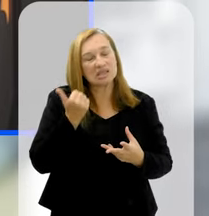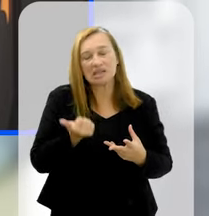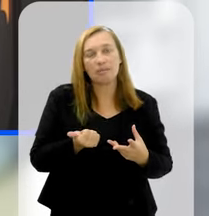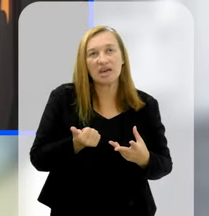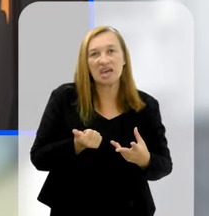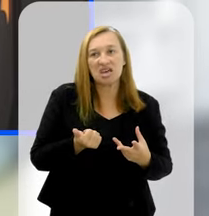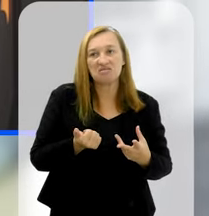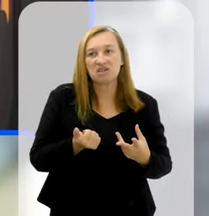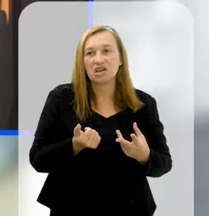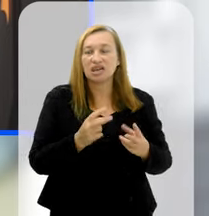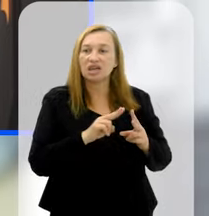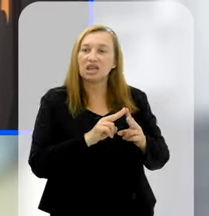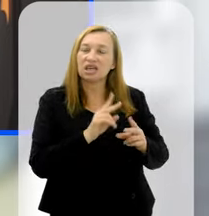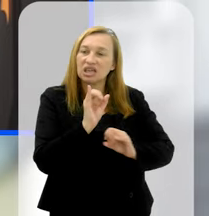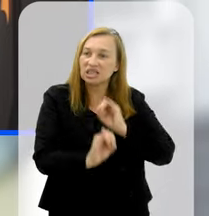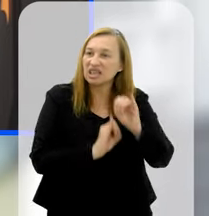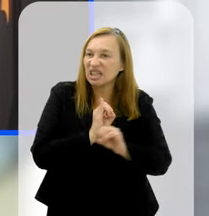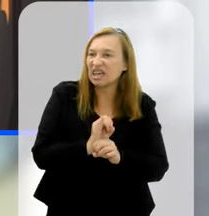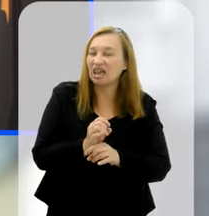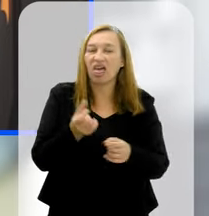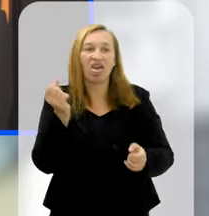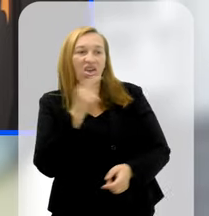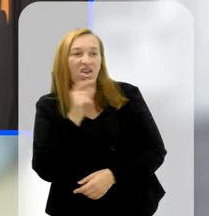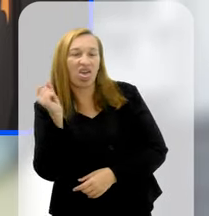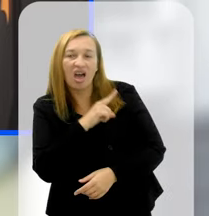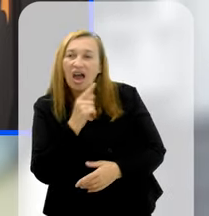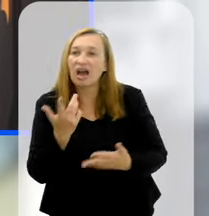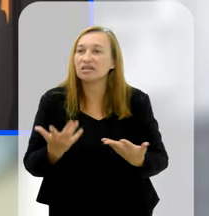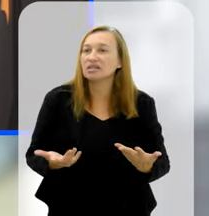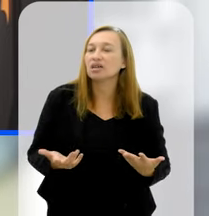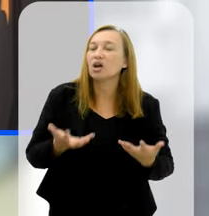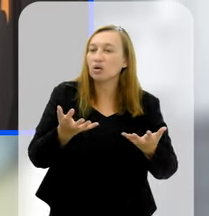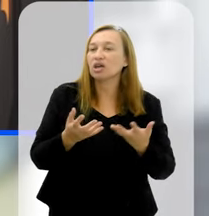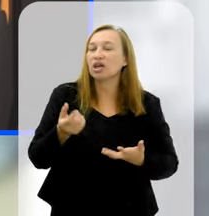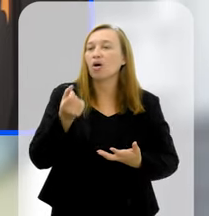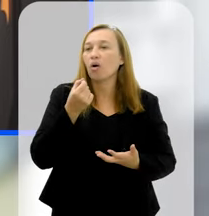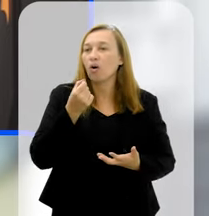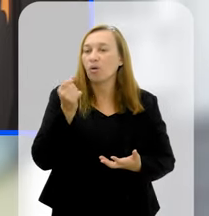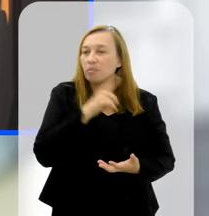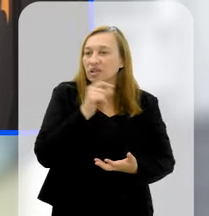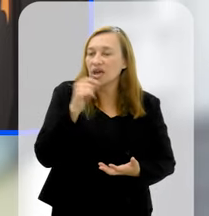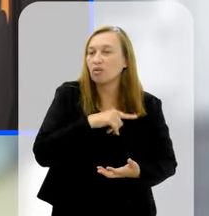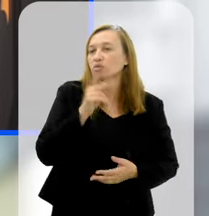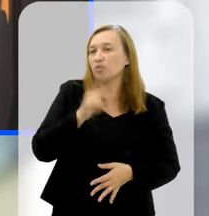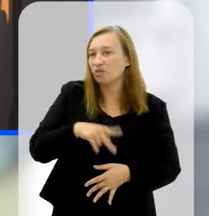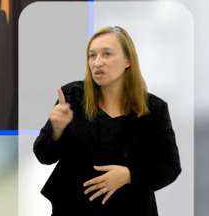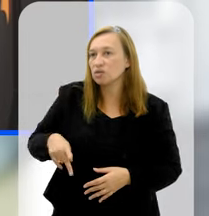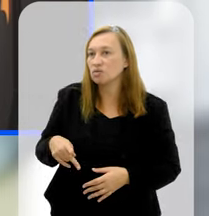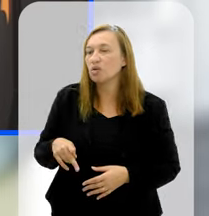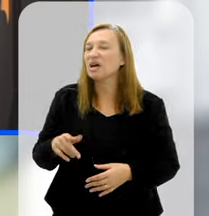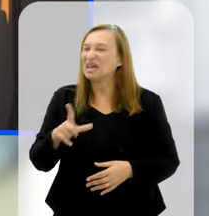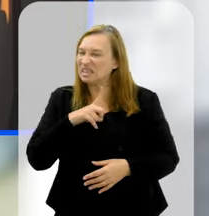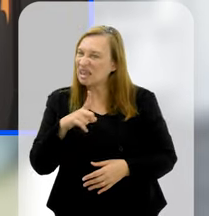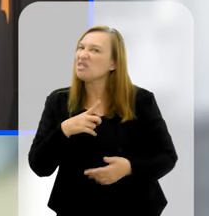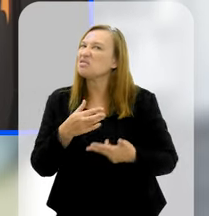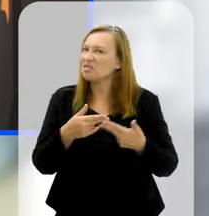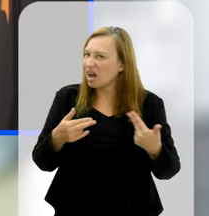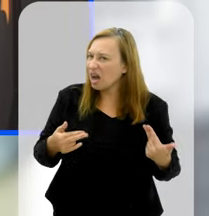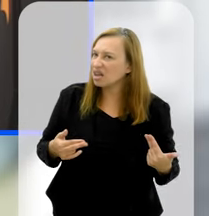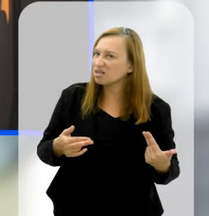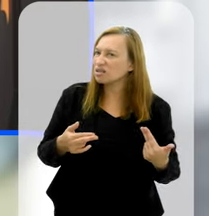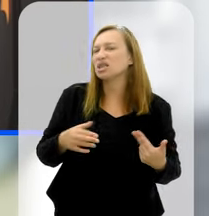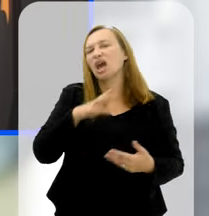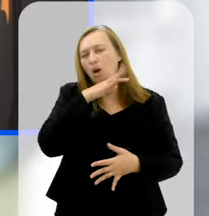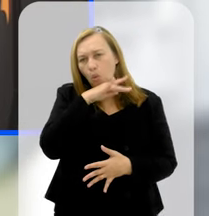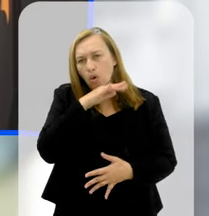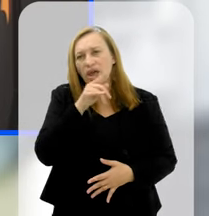internet e tal, mas também vão sofrendo algum tipo de piada, né? Eu queria a opinião do senhor, o professor. Isso existe